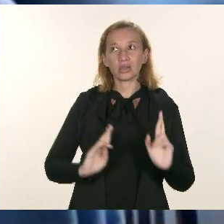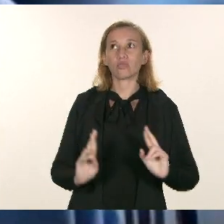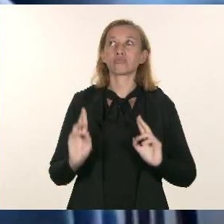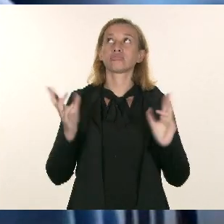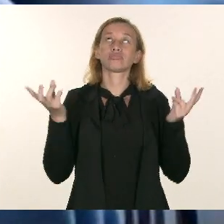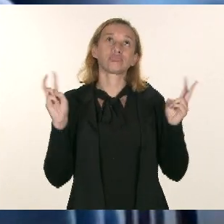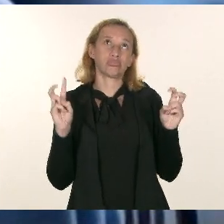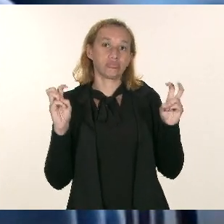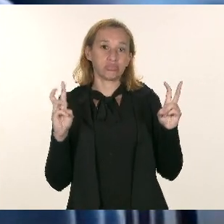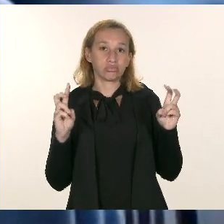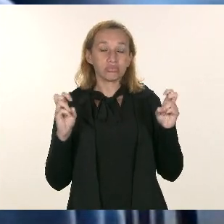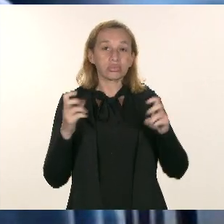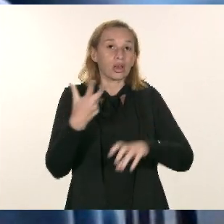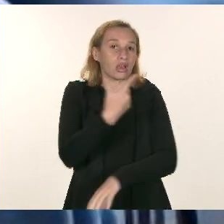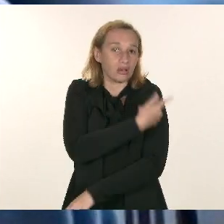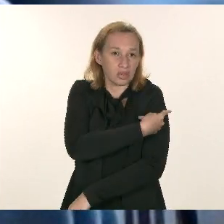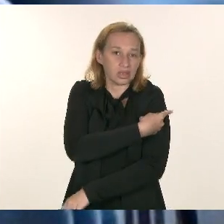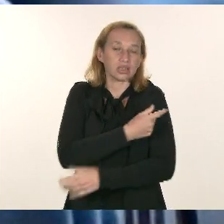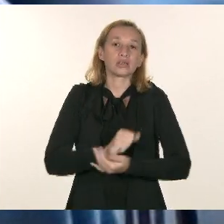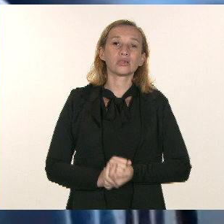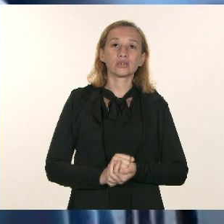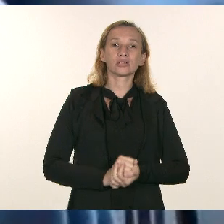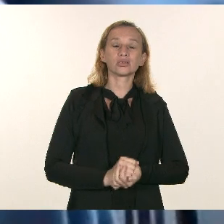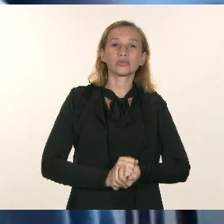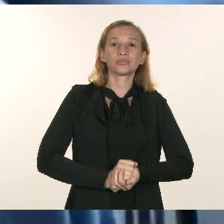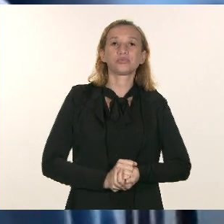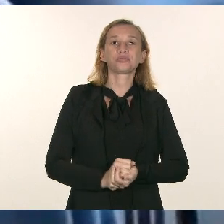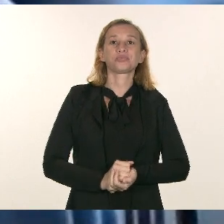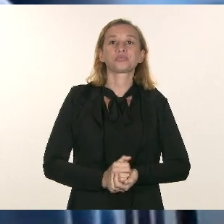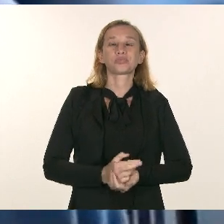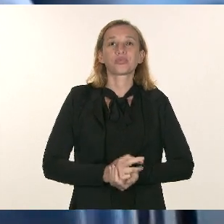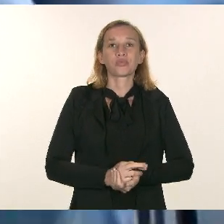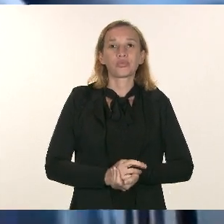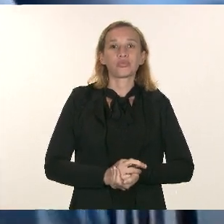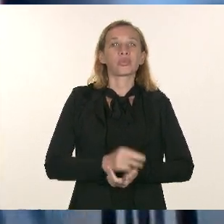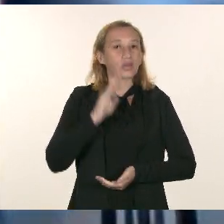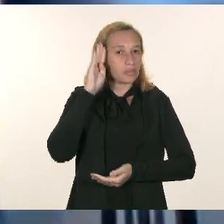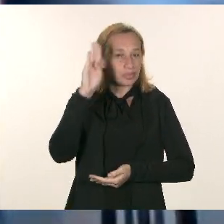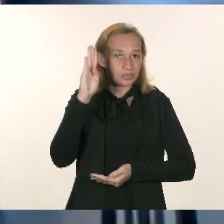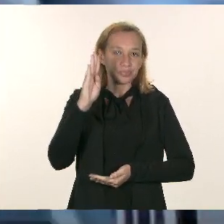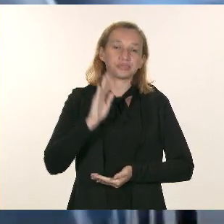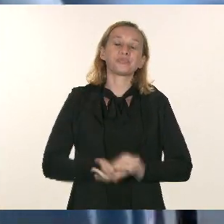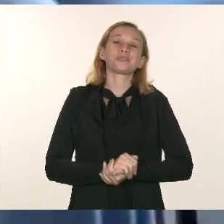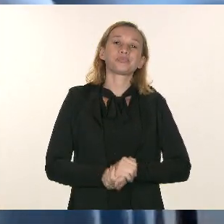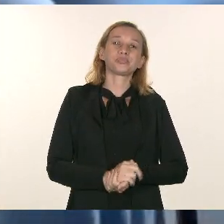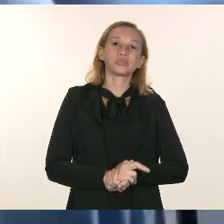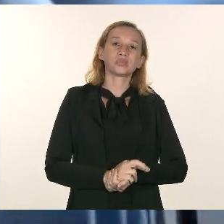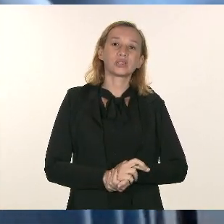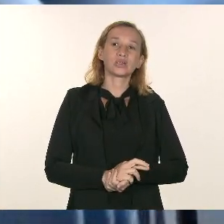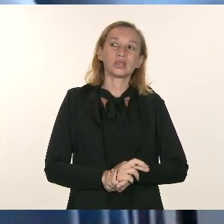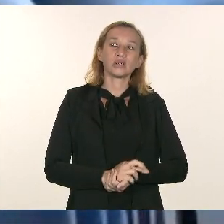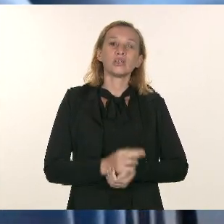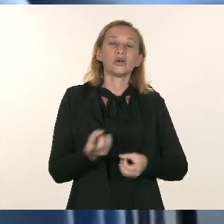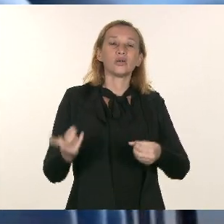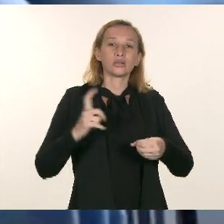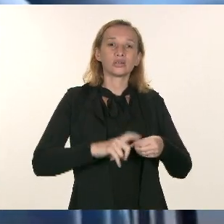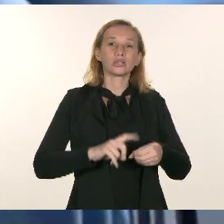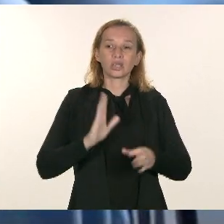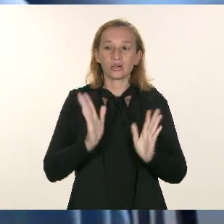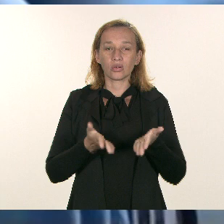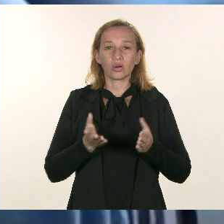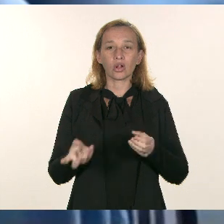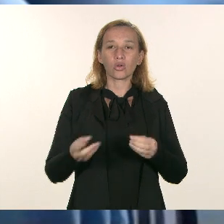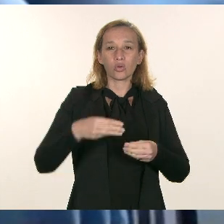questão das vacinas, é absolutamente essencial. Voltando agora para o